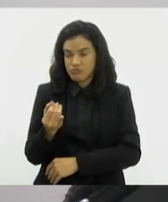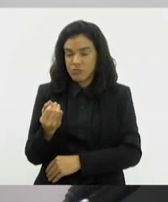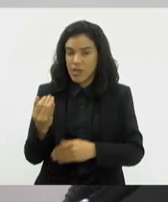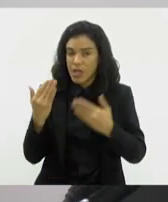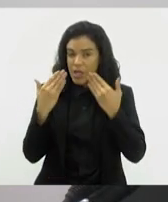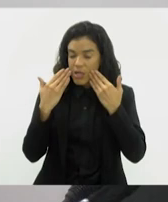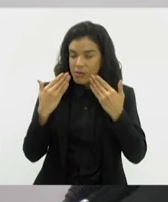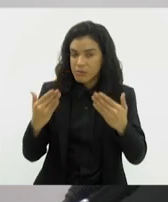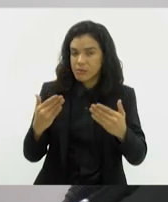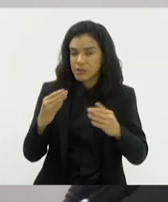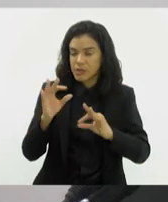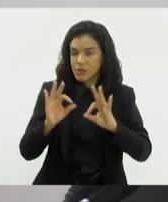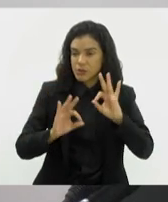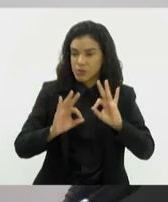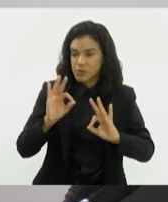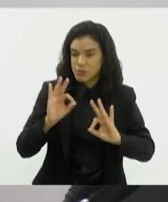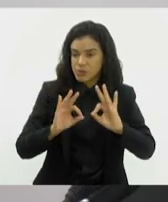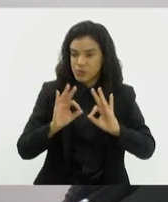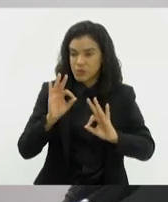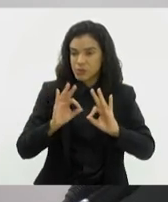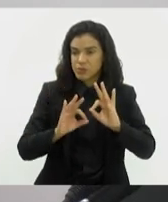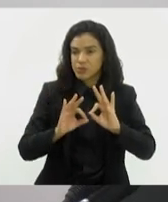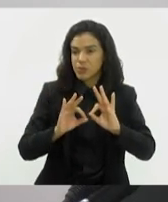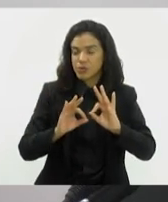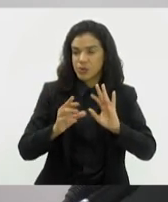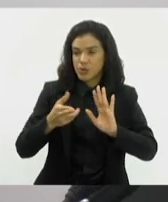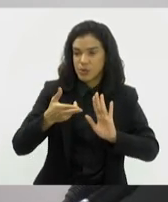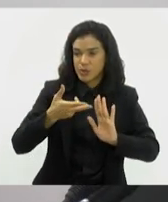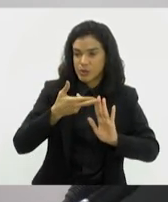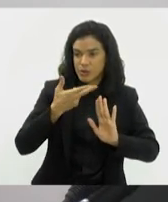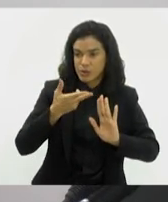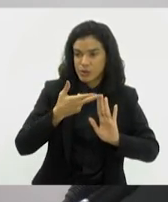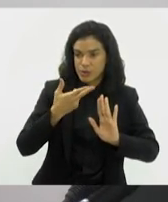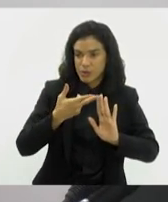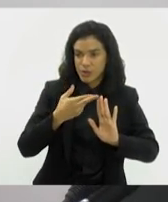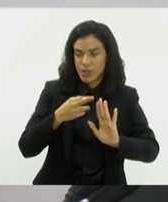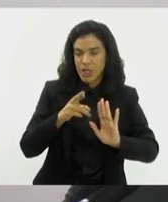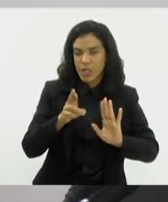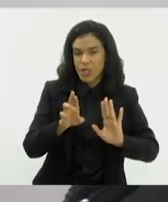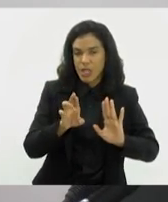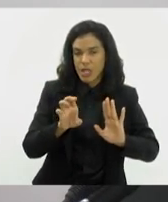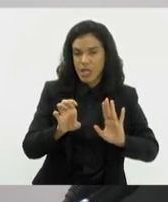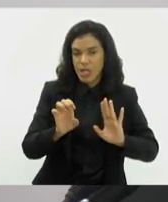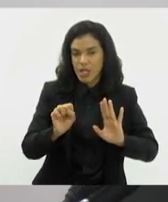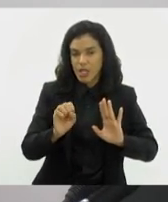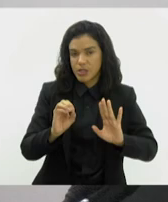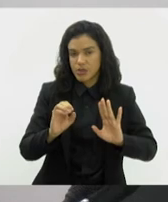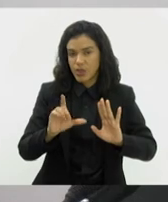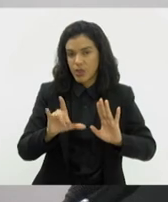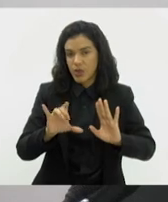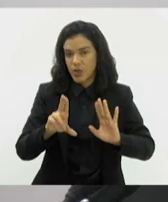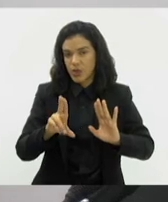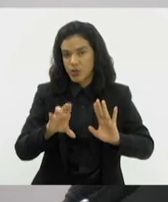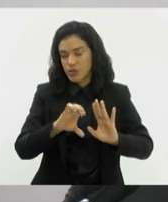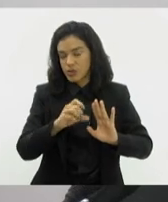apresente um projeto de resolução para que o Estado